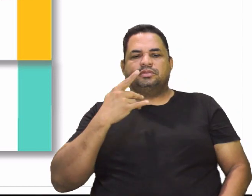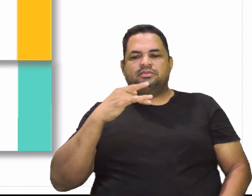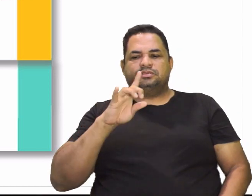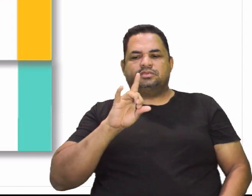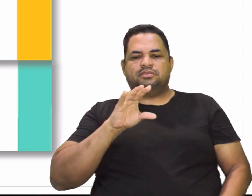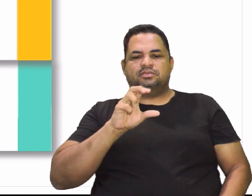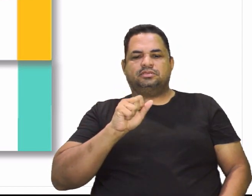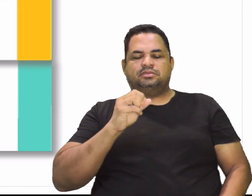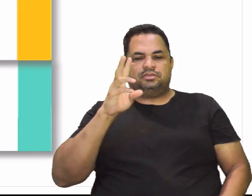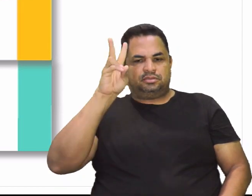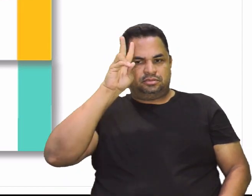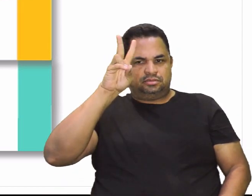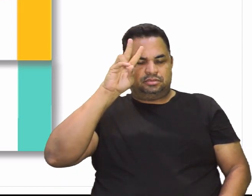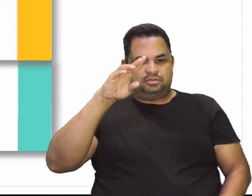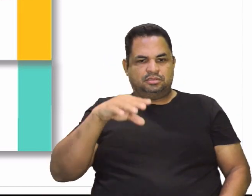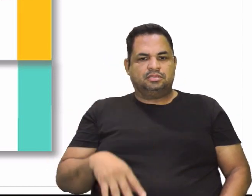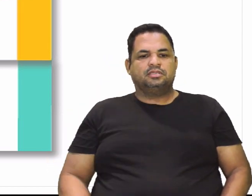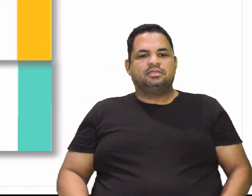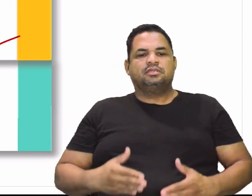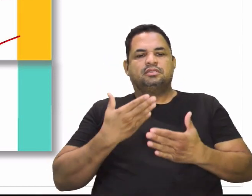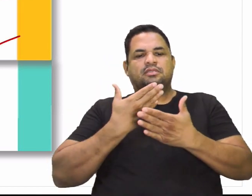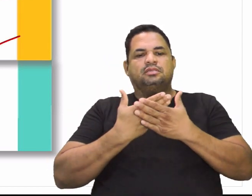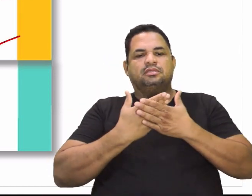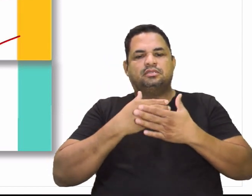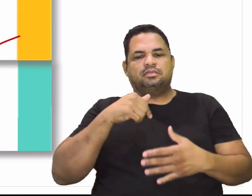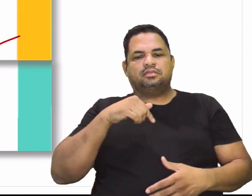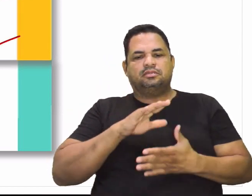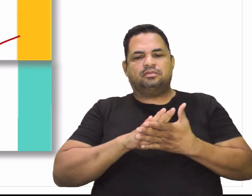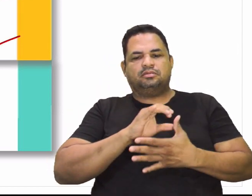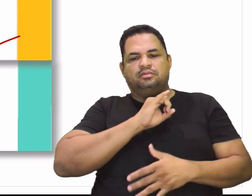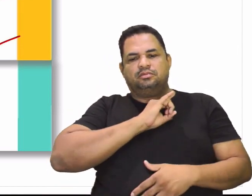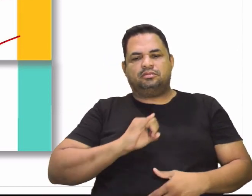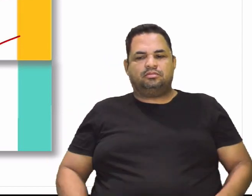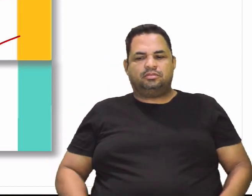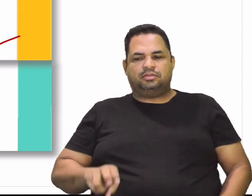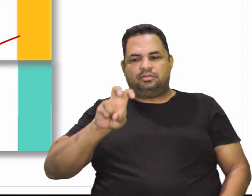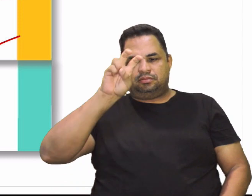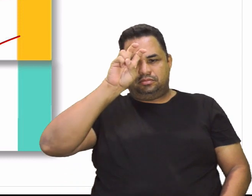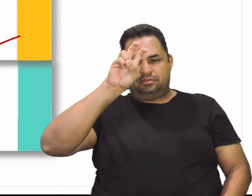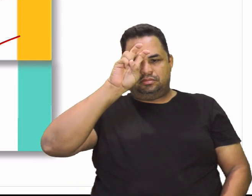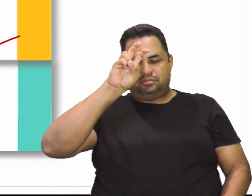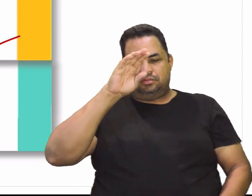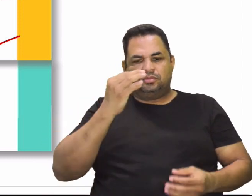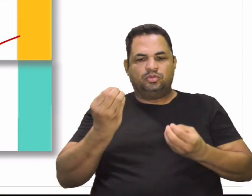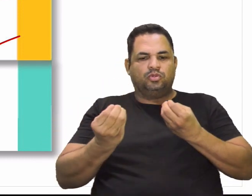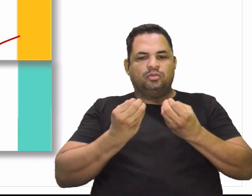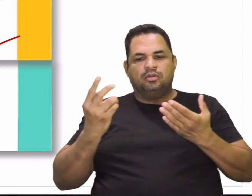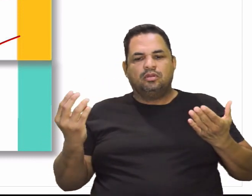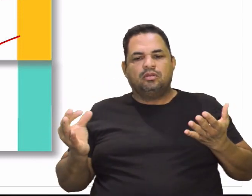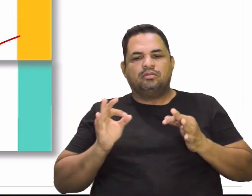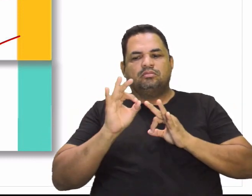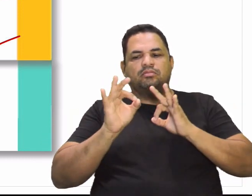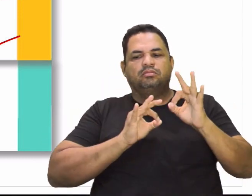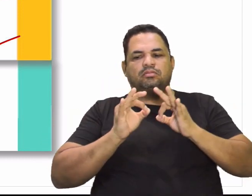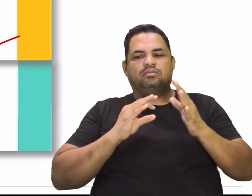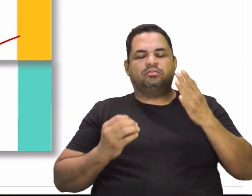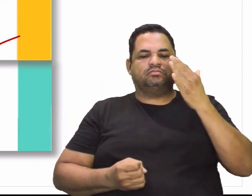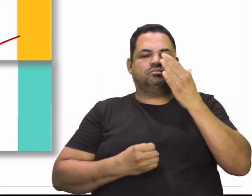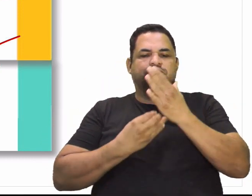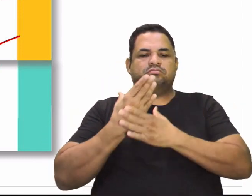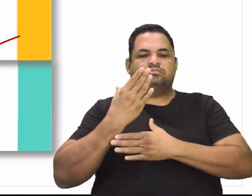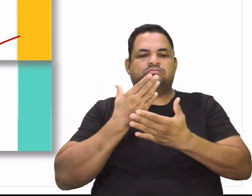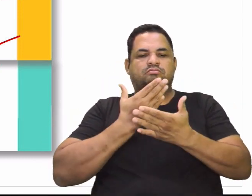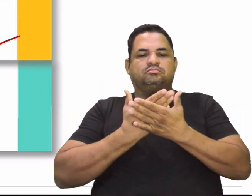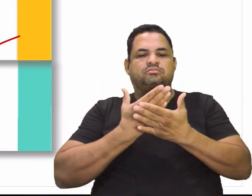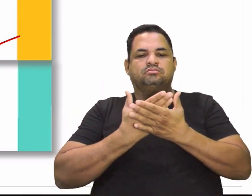persas. Lembra? Na aula 7, sobre o Império Egípcio, como foi que se deu a formação, etc. Aula